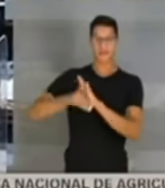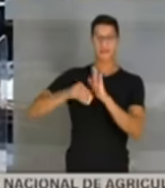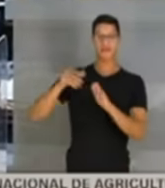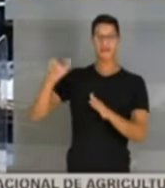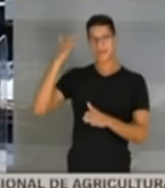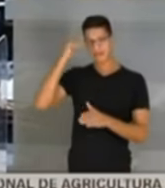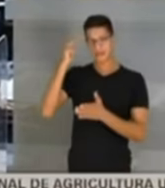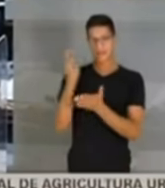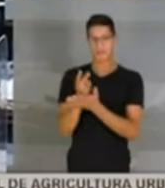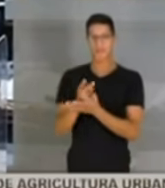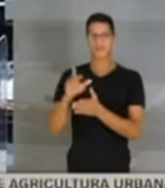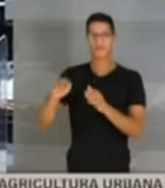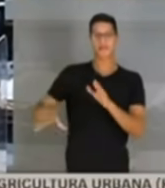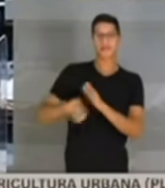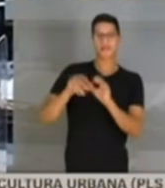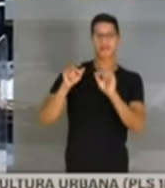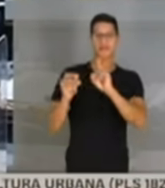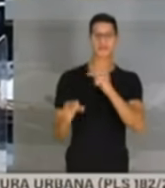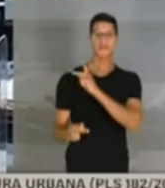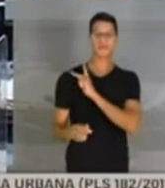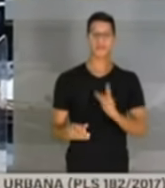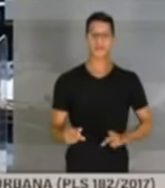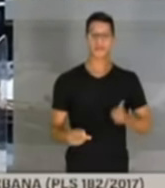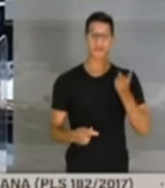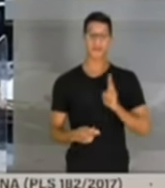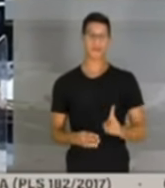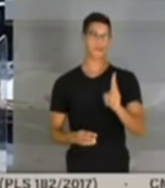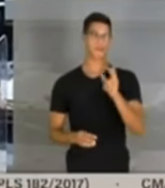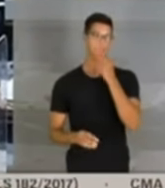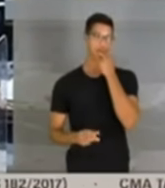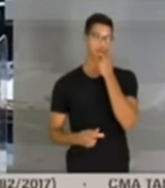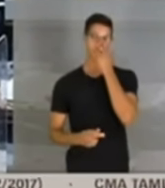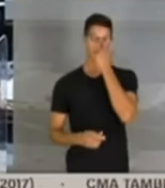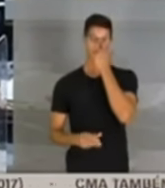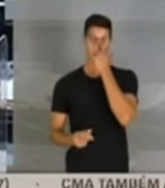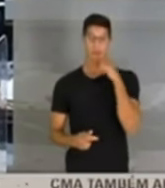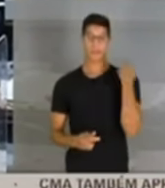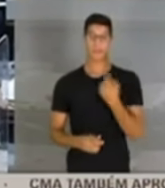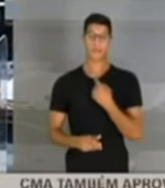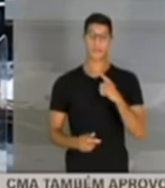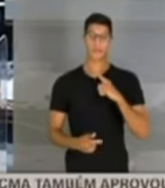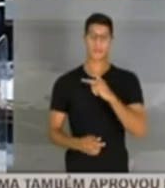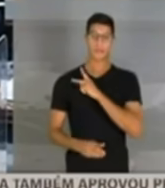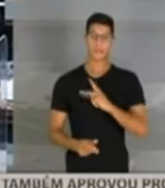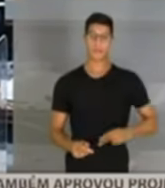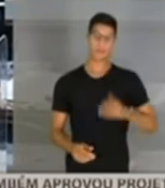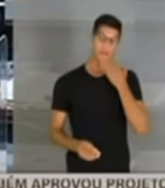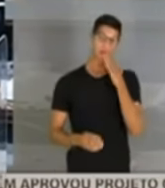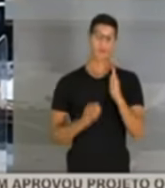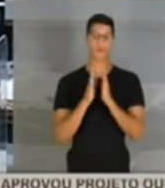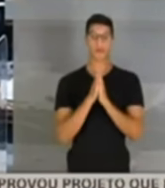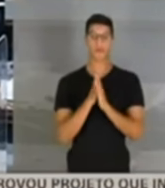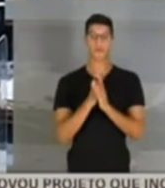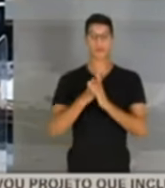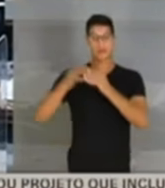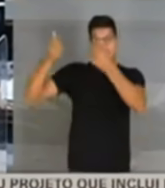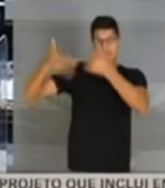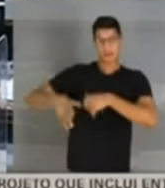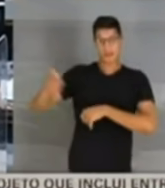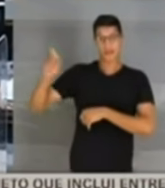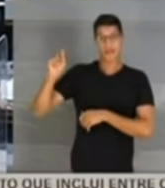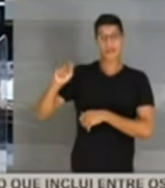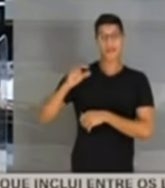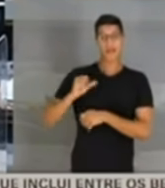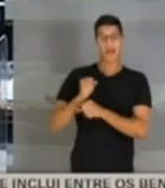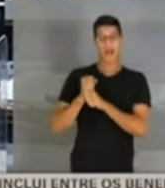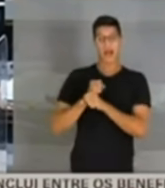ele mesmo sabe o que foi acatado ou não, e o presidente continua. Quando você estiver com o presidente, eu peço um favor, explique para ele que ele